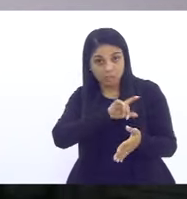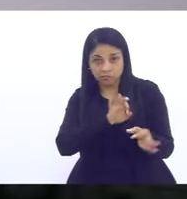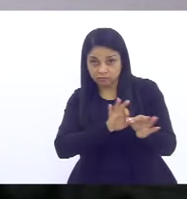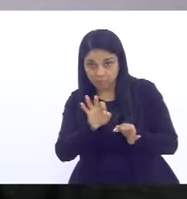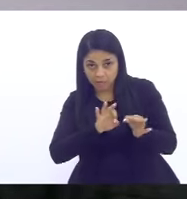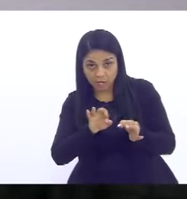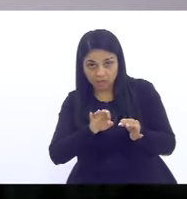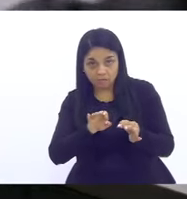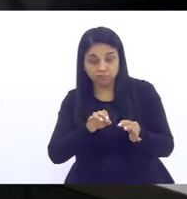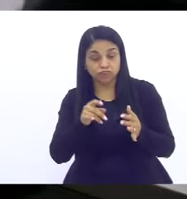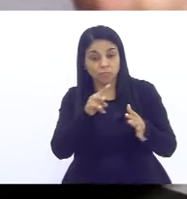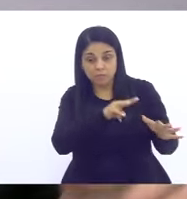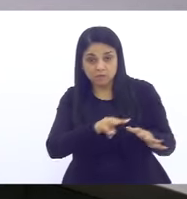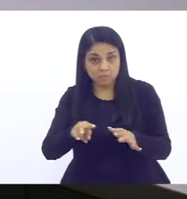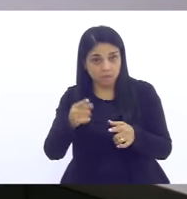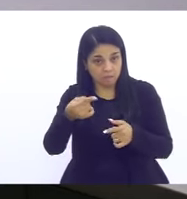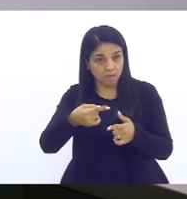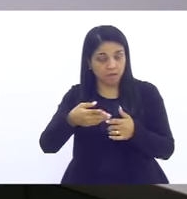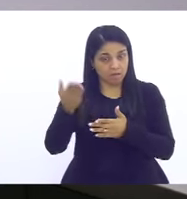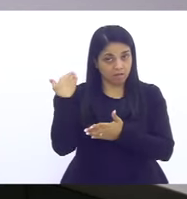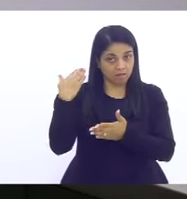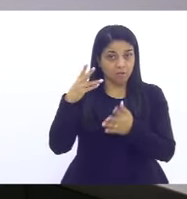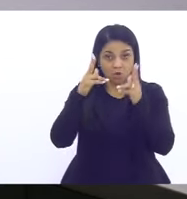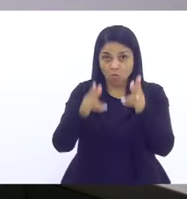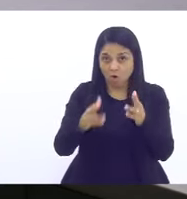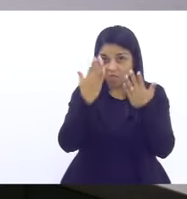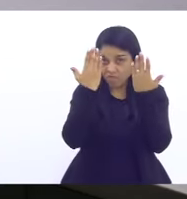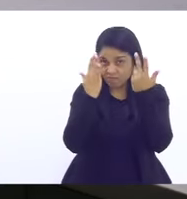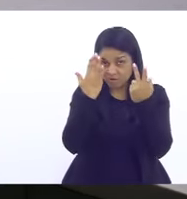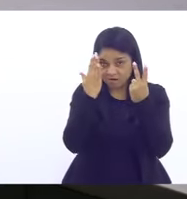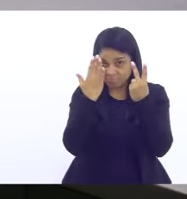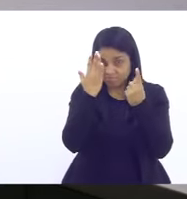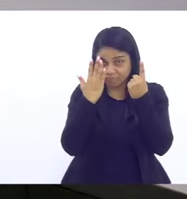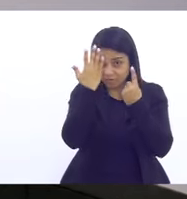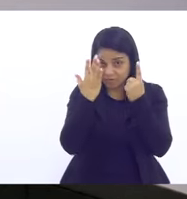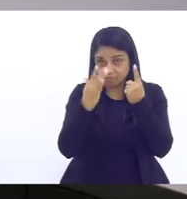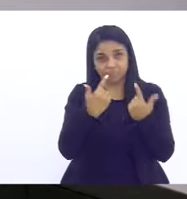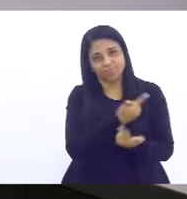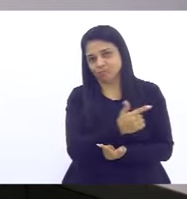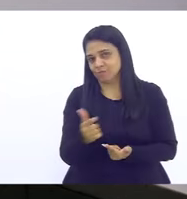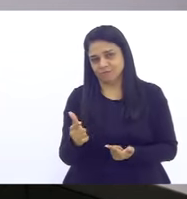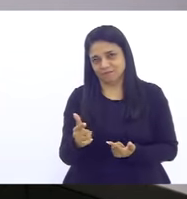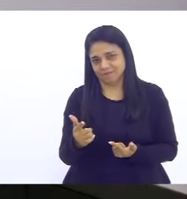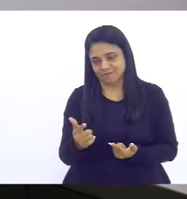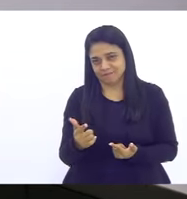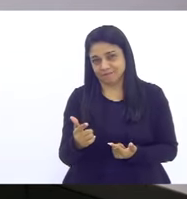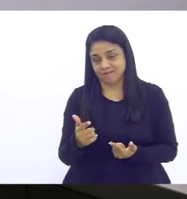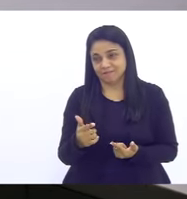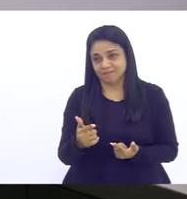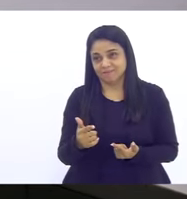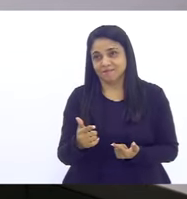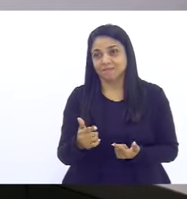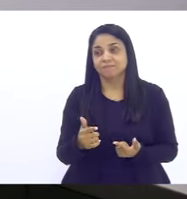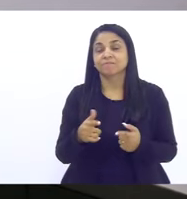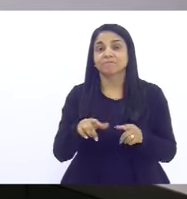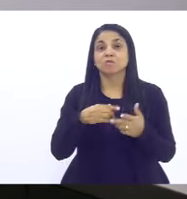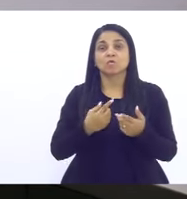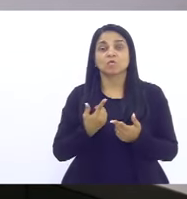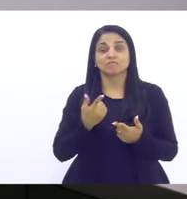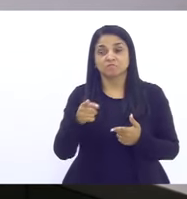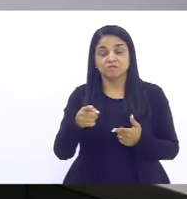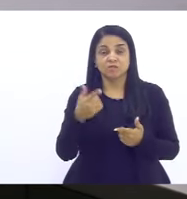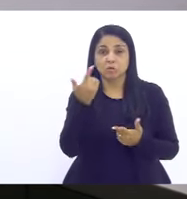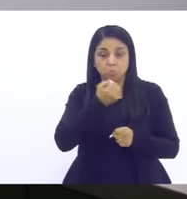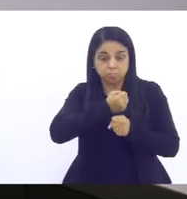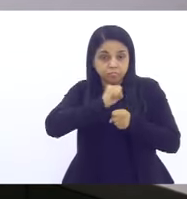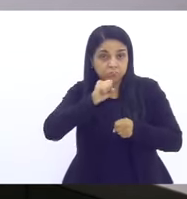agora, uma semana atrás, o que aconteceu em fevereiro. Vocês sabem disso. A gente bota no Google aqui, vocês estão batendo recordes de arrecadação, recordes de